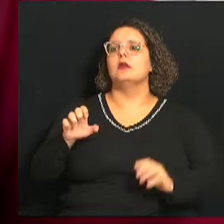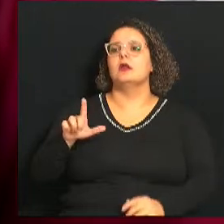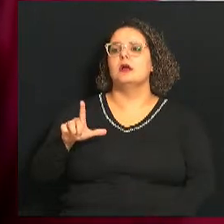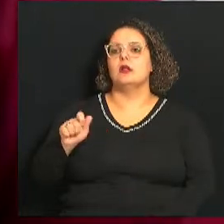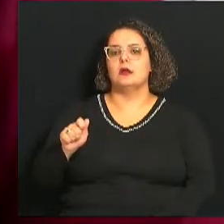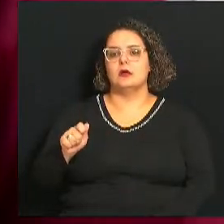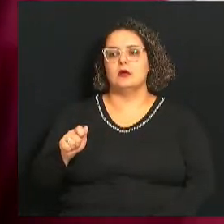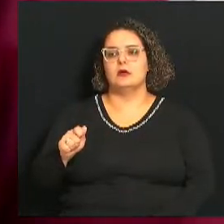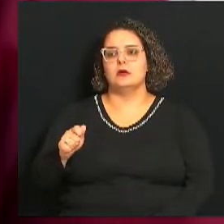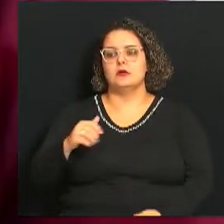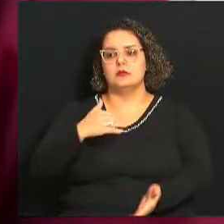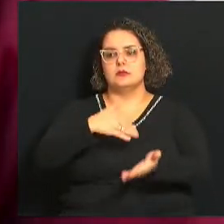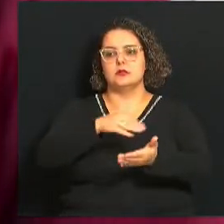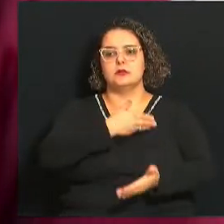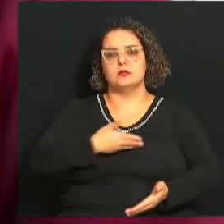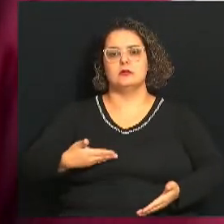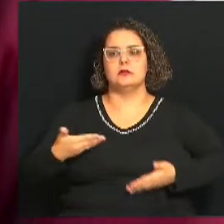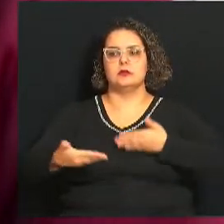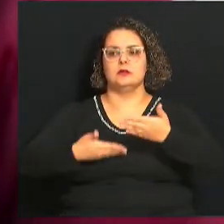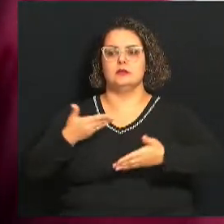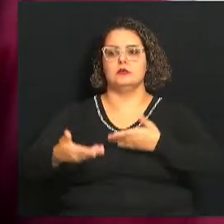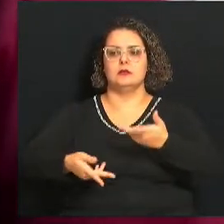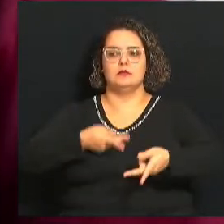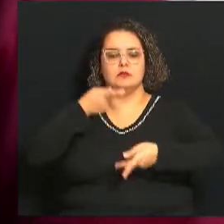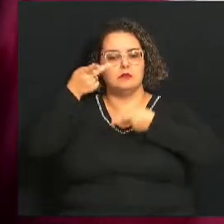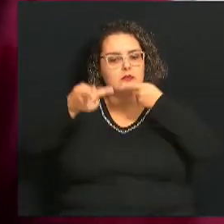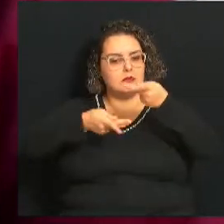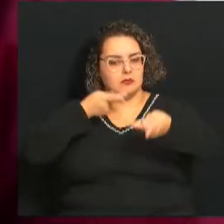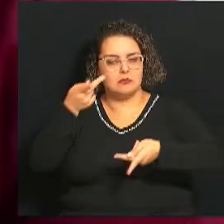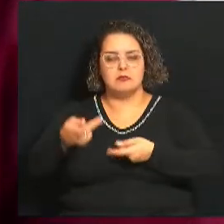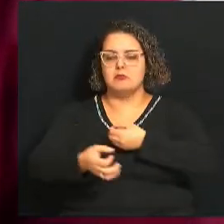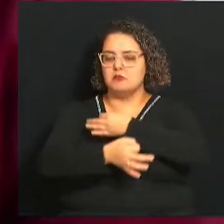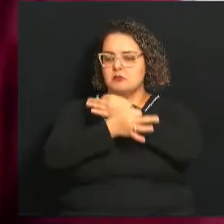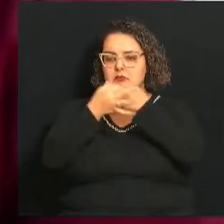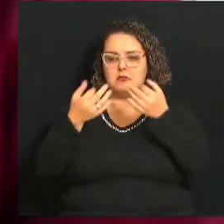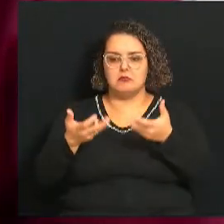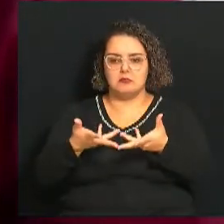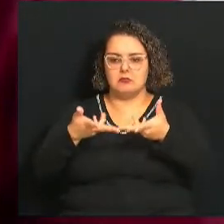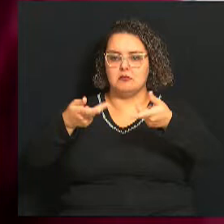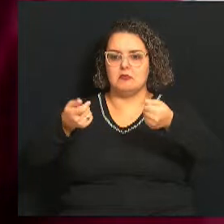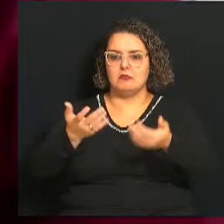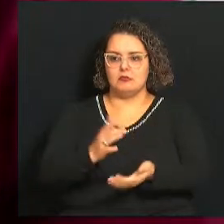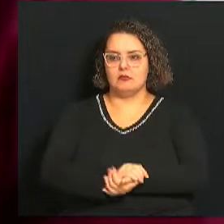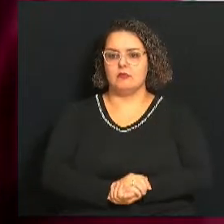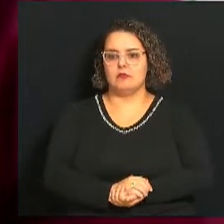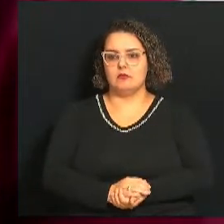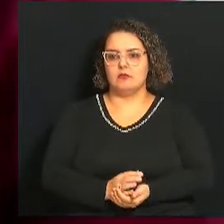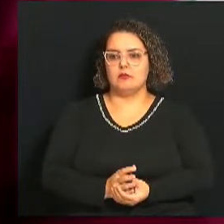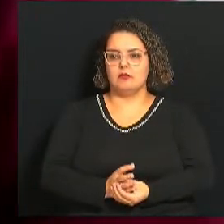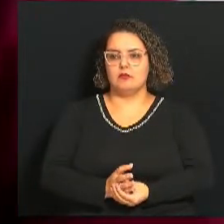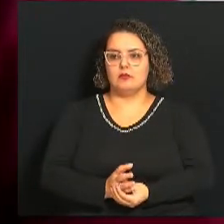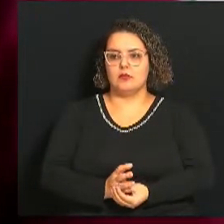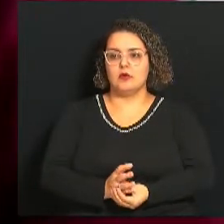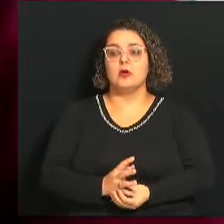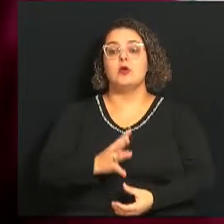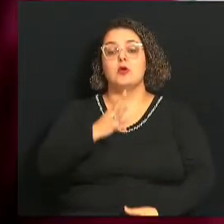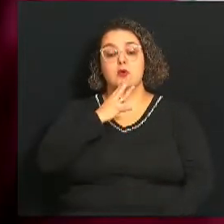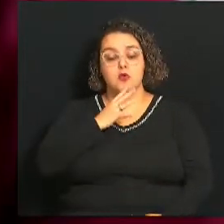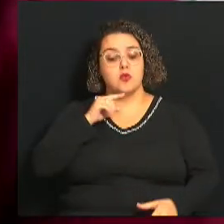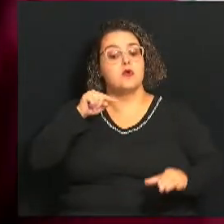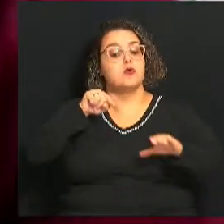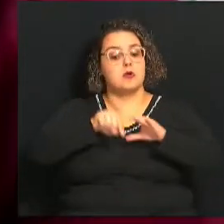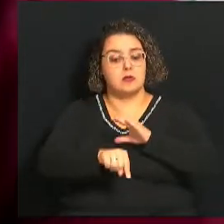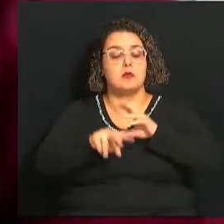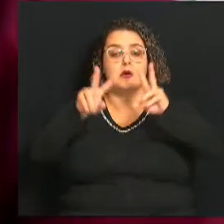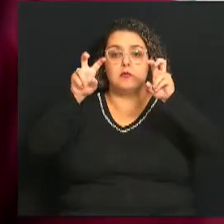que me antecedeu aqui com uma excelente explanação, fala como quem conhece o assunto muito bem e fala